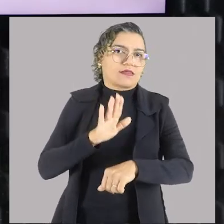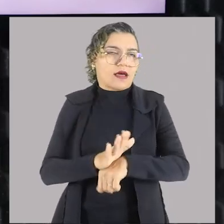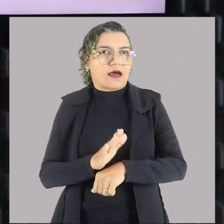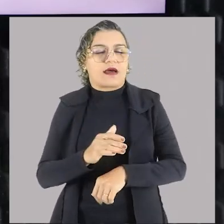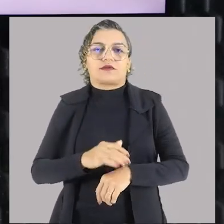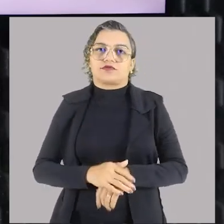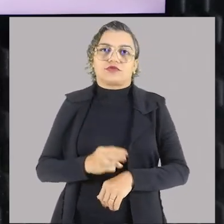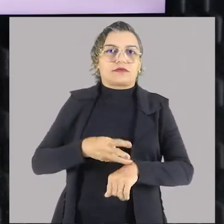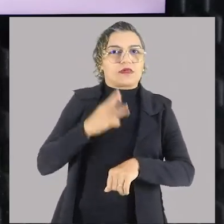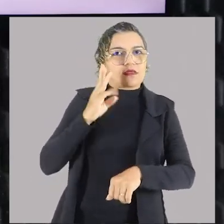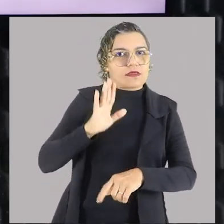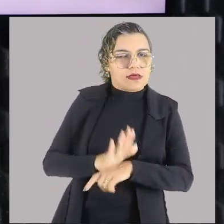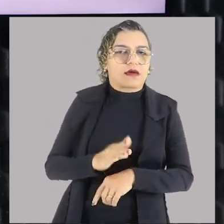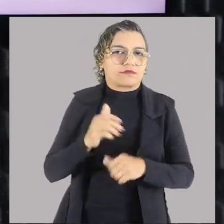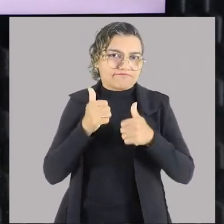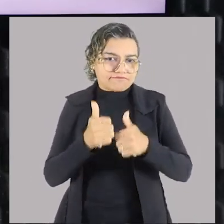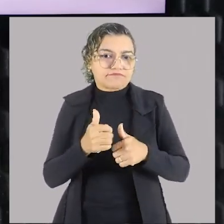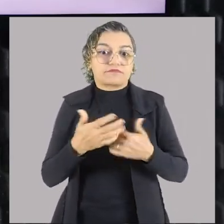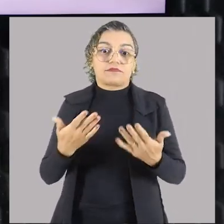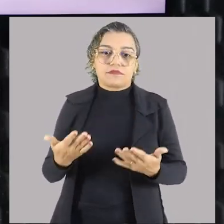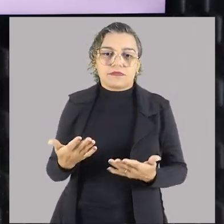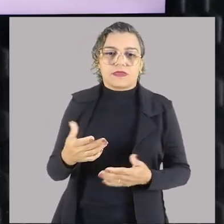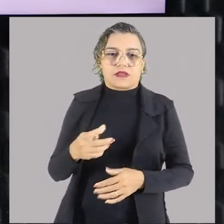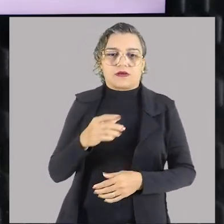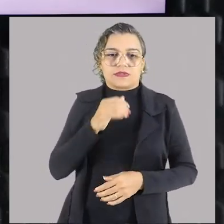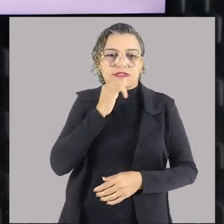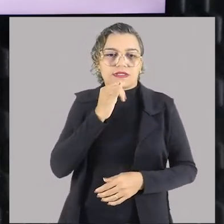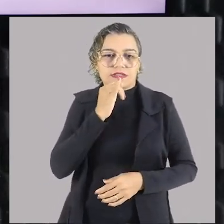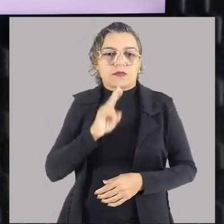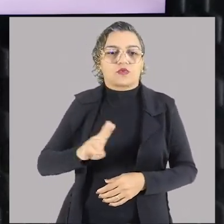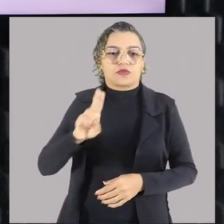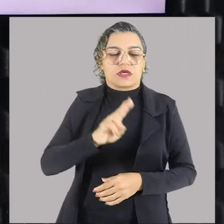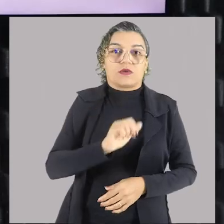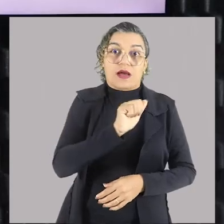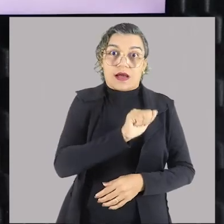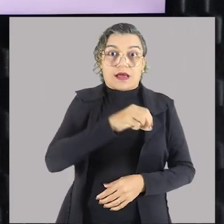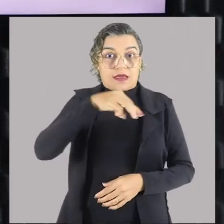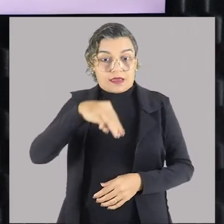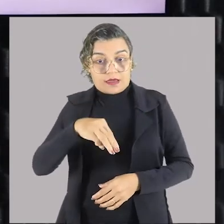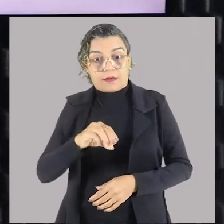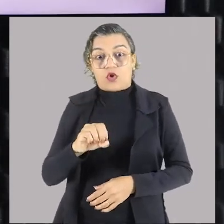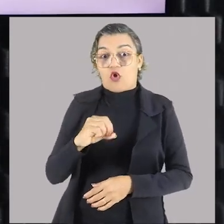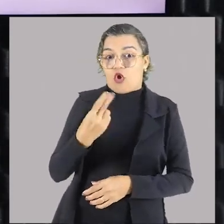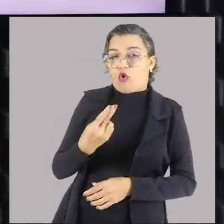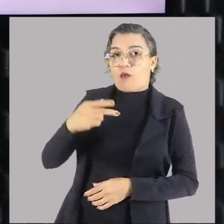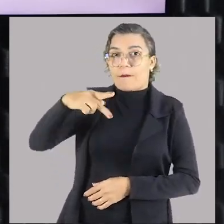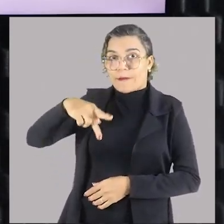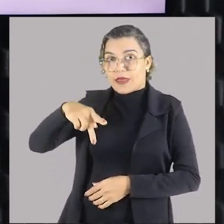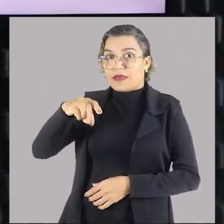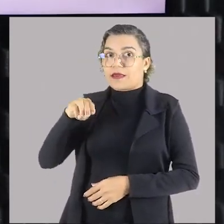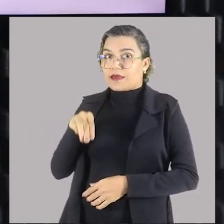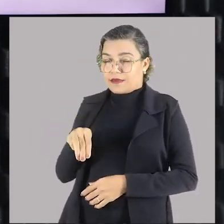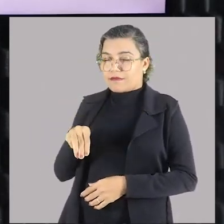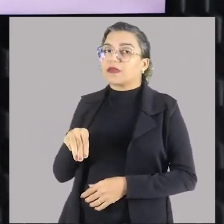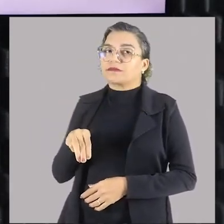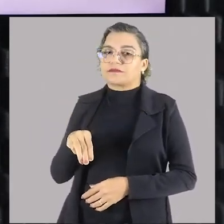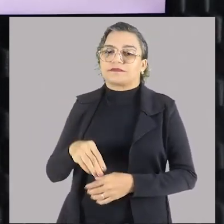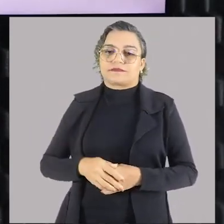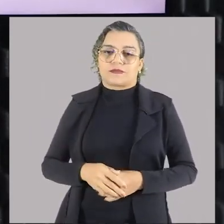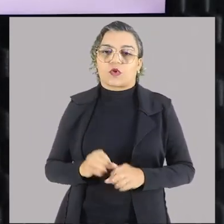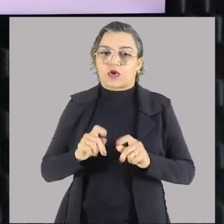tarde, usando essa diferença de AM e PM, tá? Então, ante-meridian,